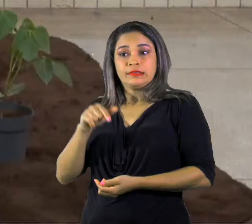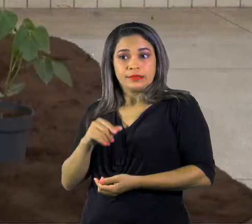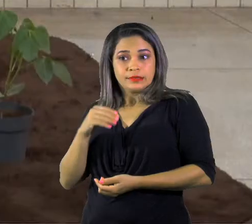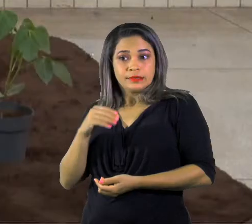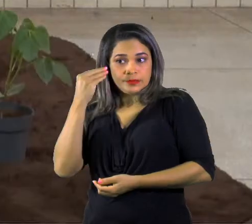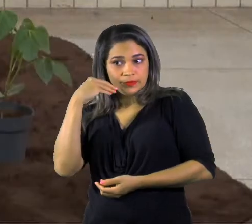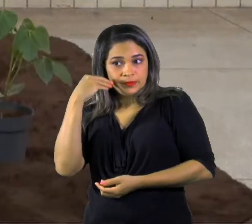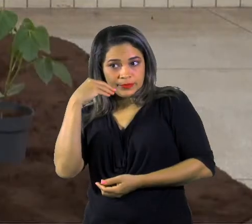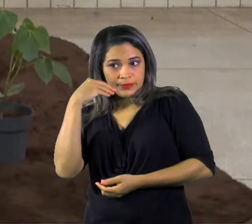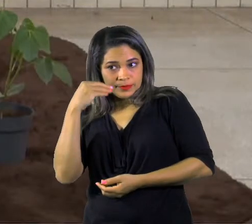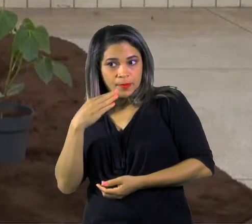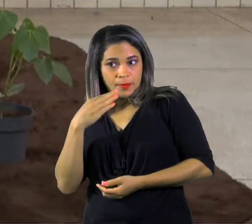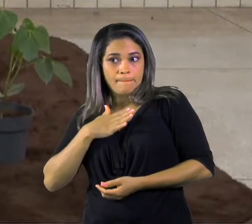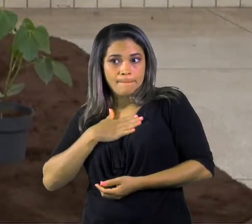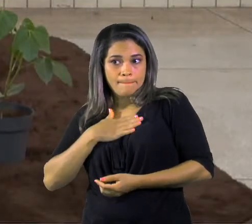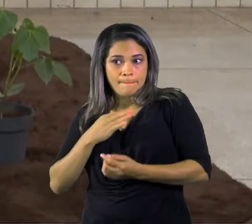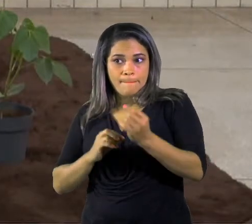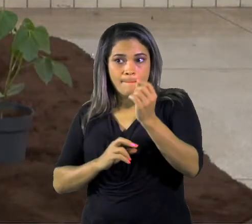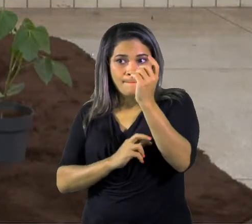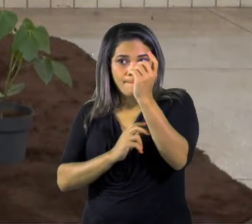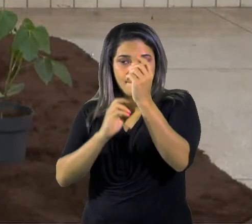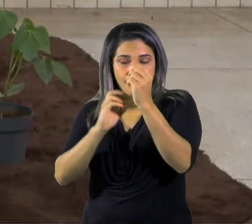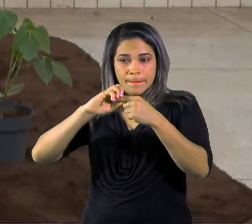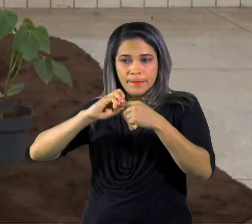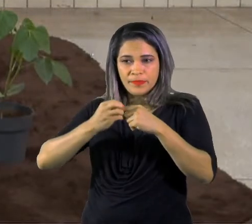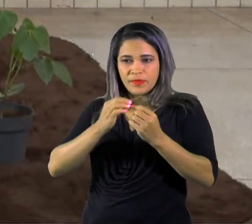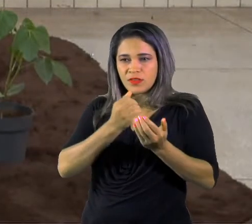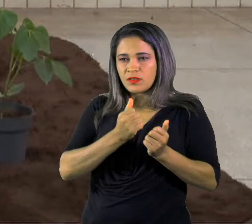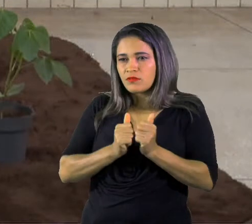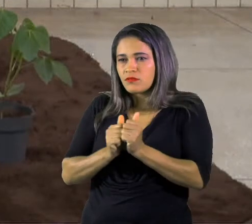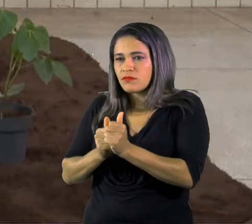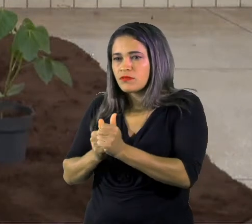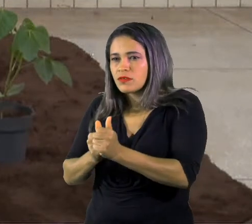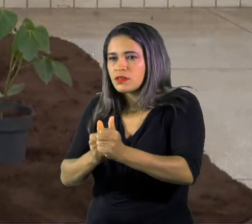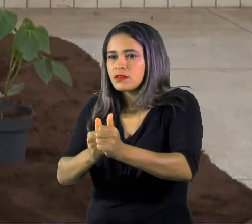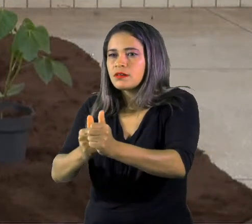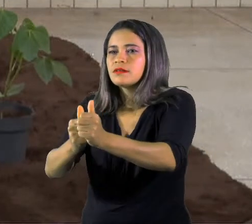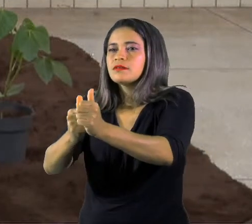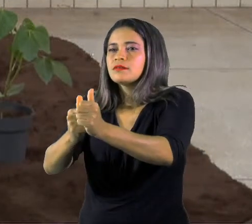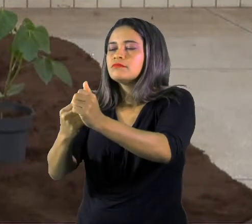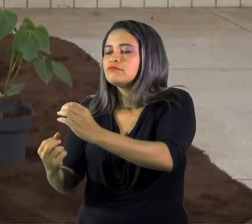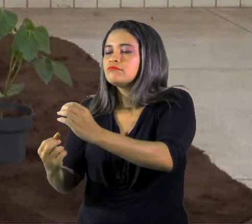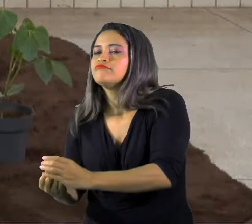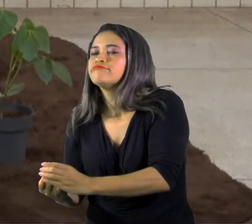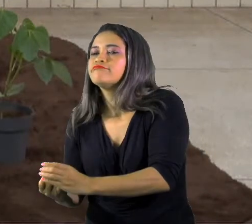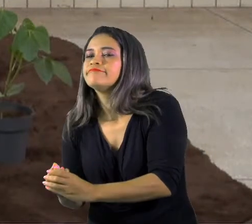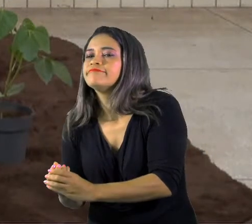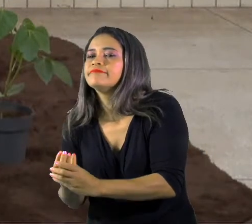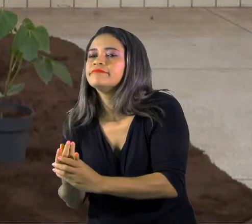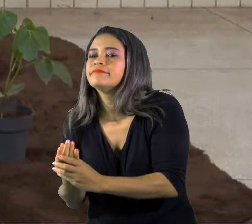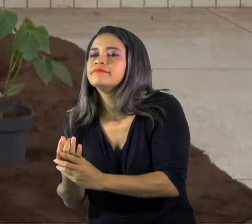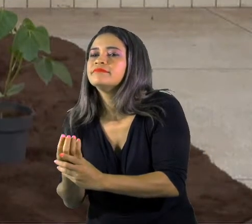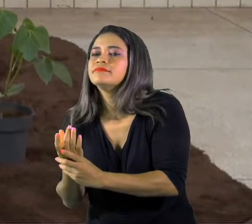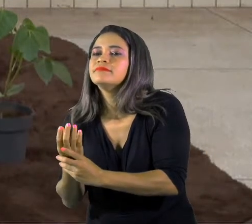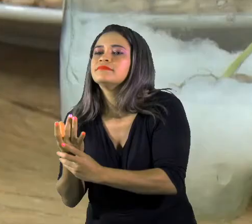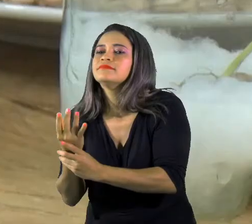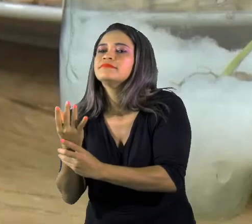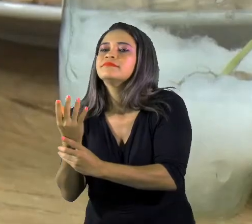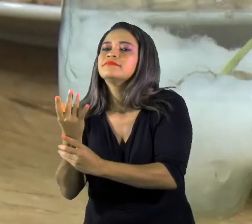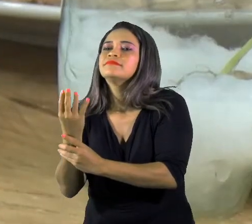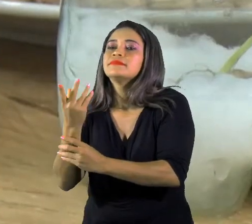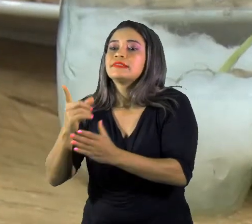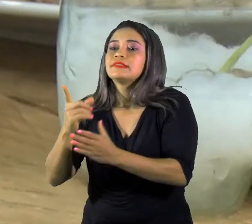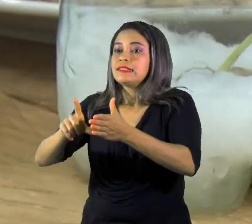meu pé de feijão, a gente vai acompanhar a germinação dessa semente. Mas antes de lançar